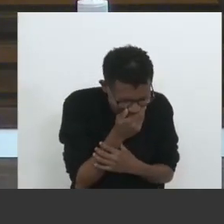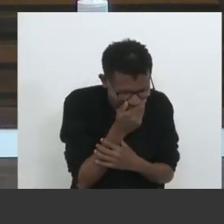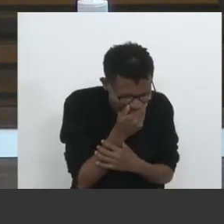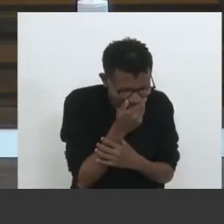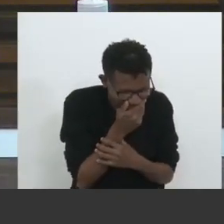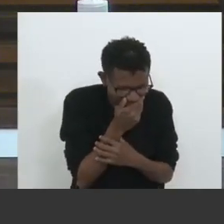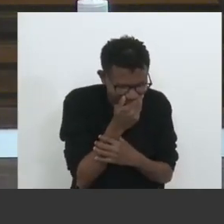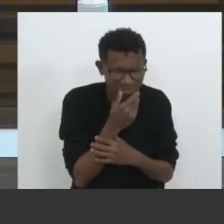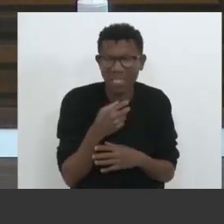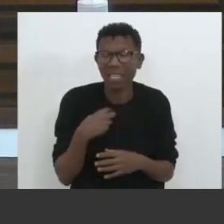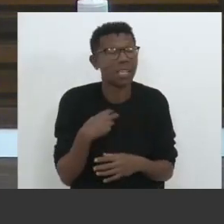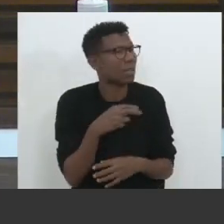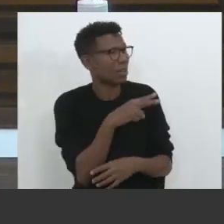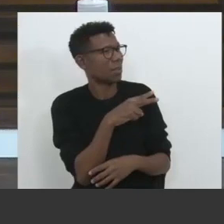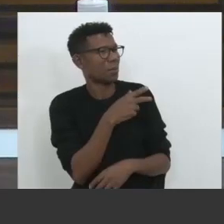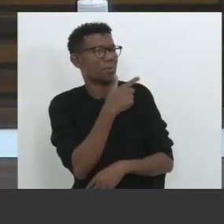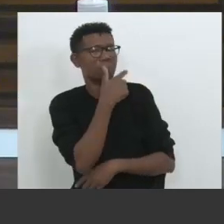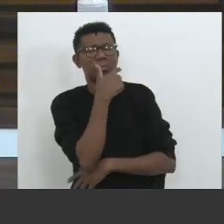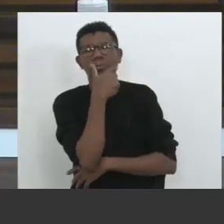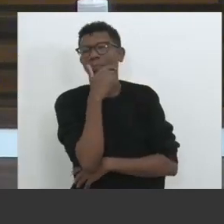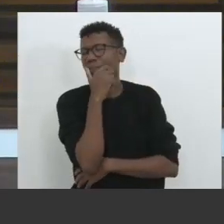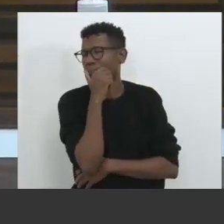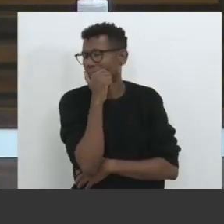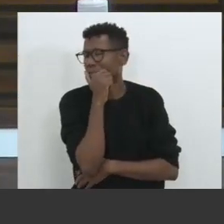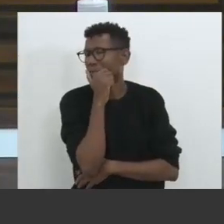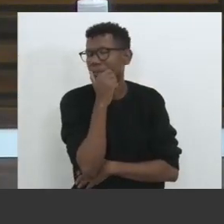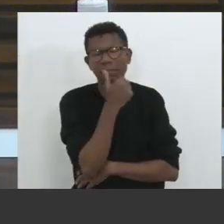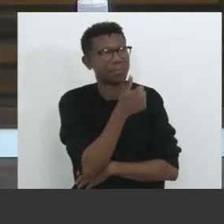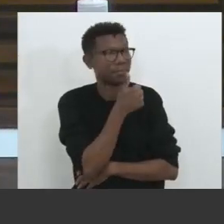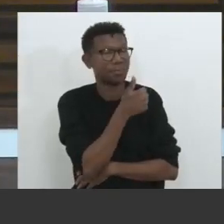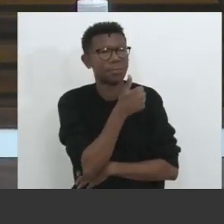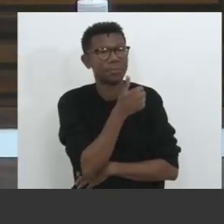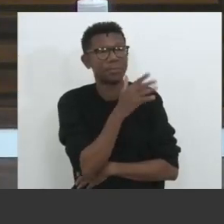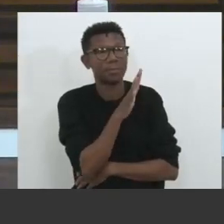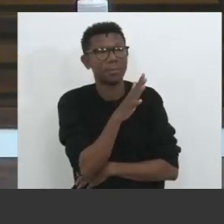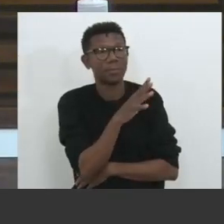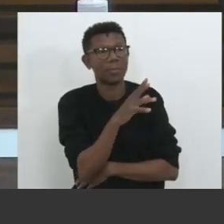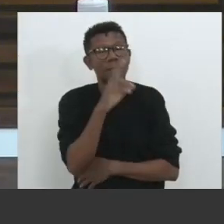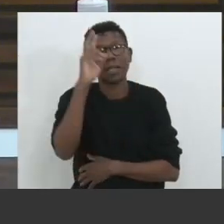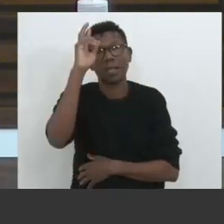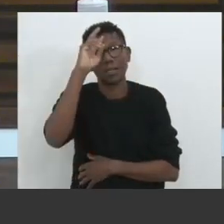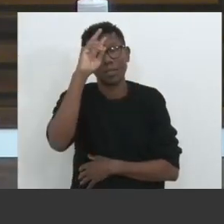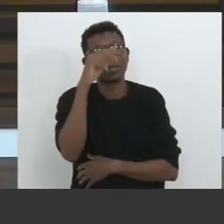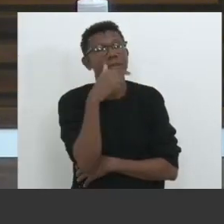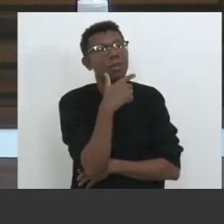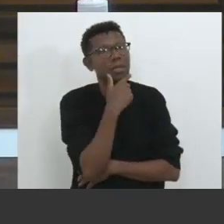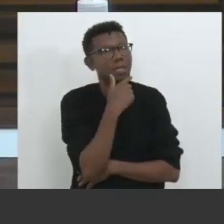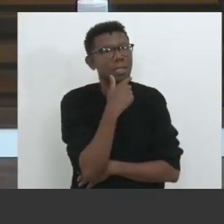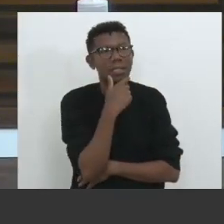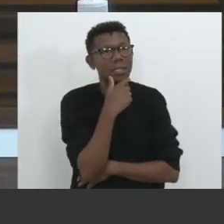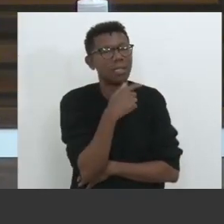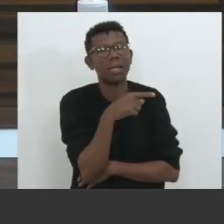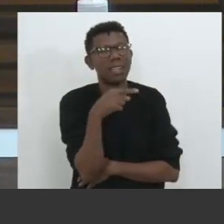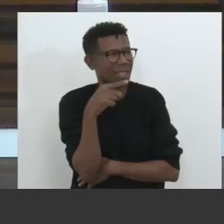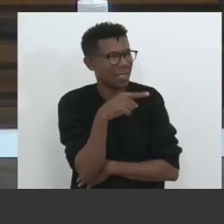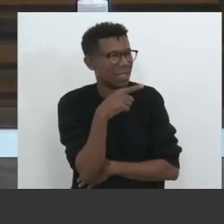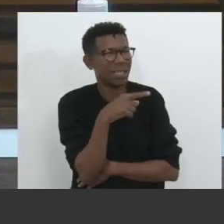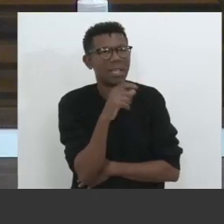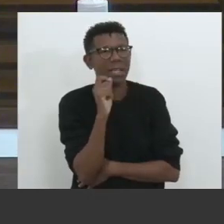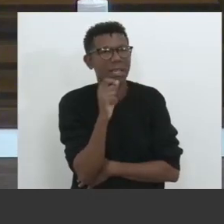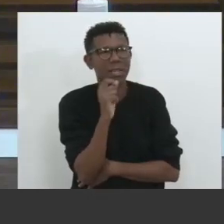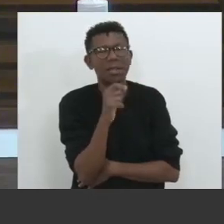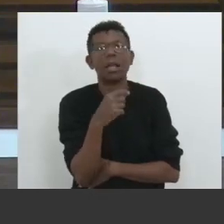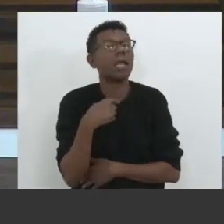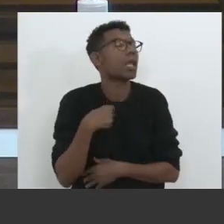quebrou né já ia pegar no pé dele e falei tá bom vai conta a história aí falou ó não tinha jeito de trabalhar sou fã do Airton